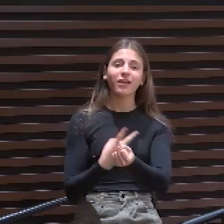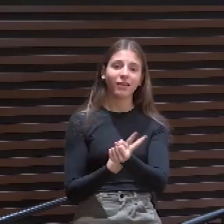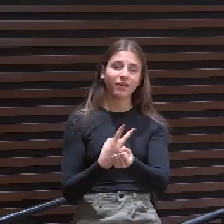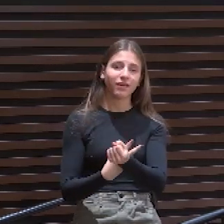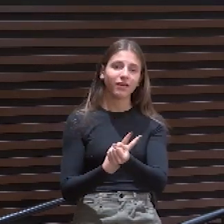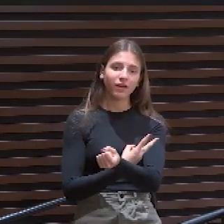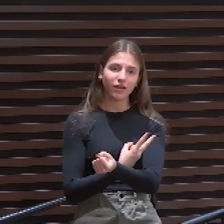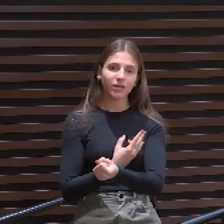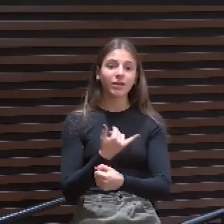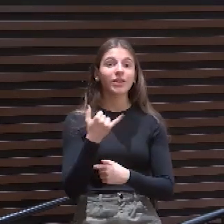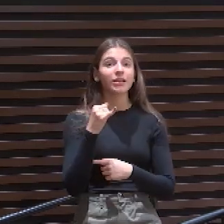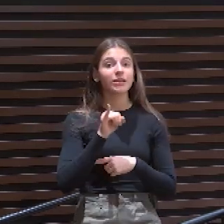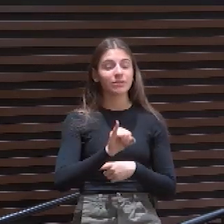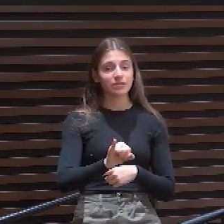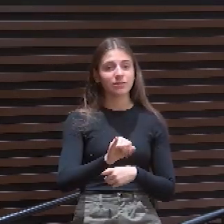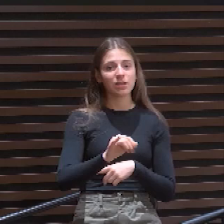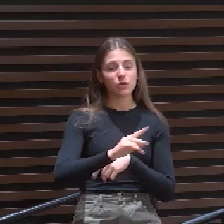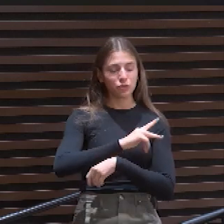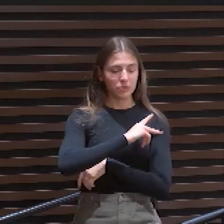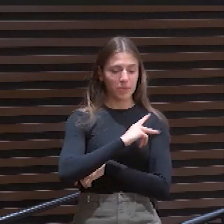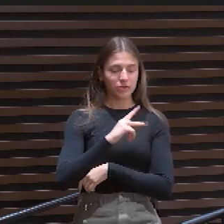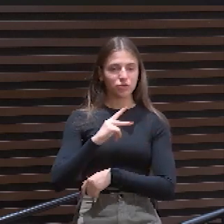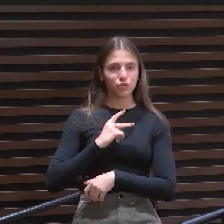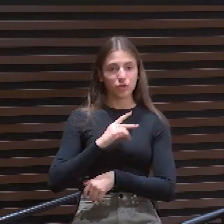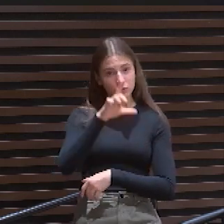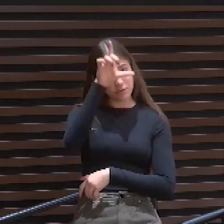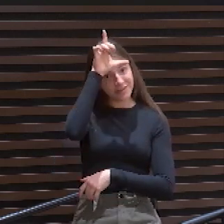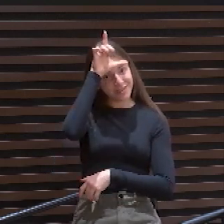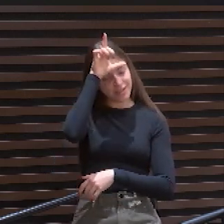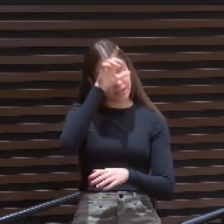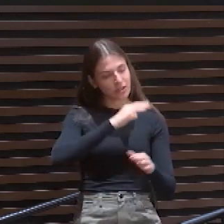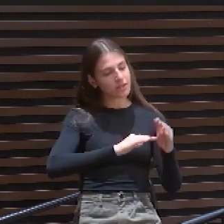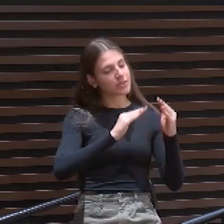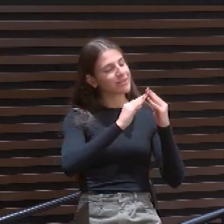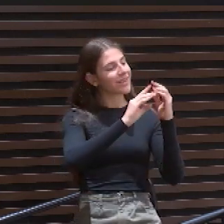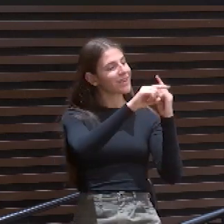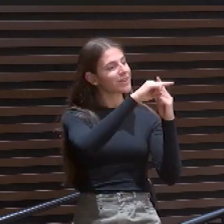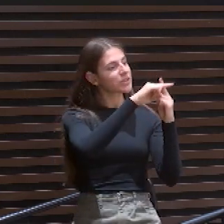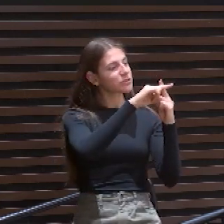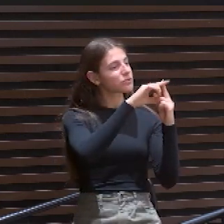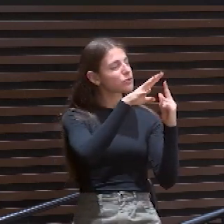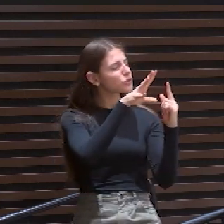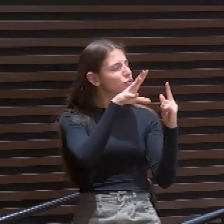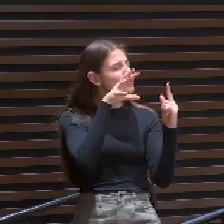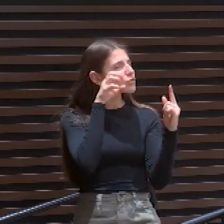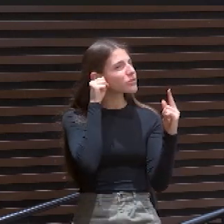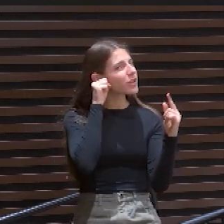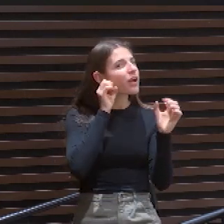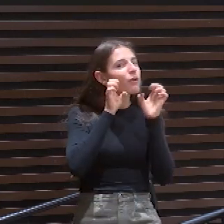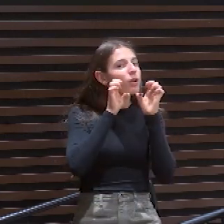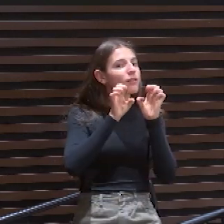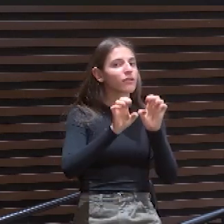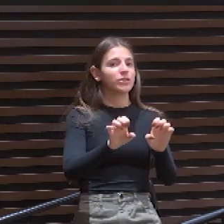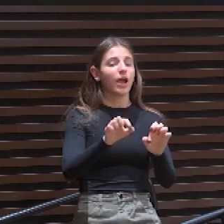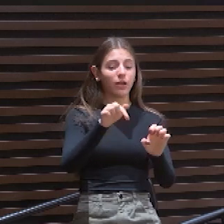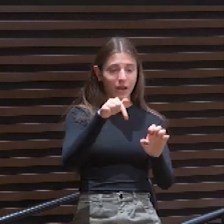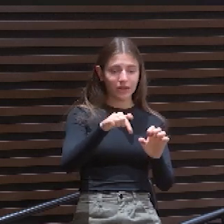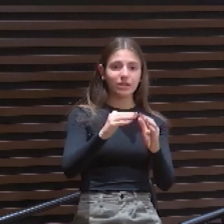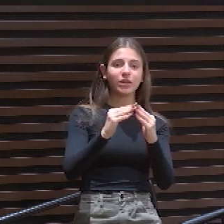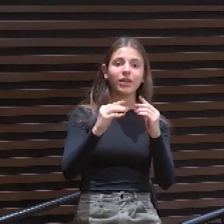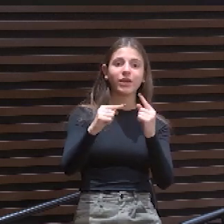os presbíteros e os pastores da igreja, ao escutarem um evangelho dentro da comunidade